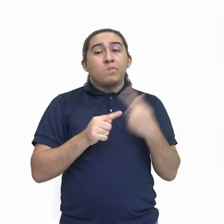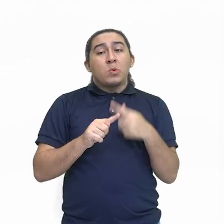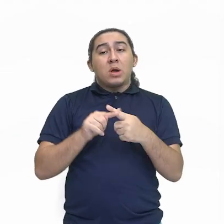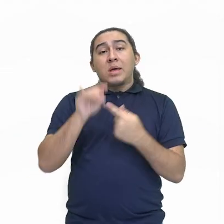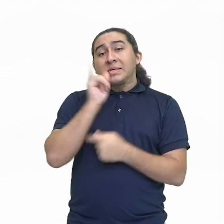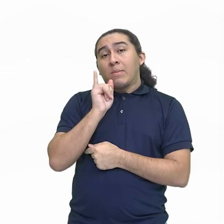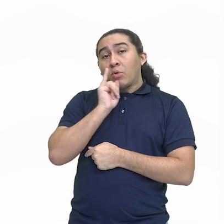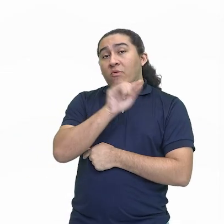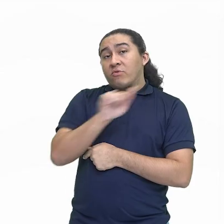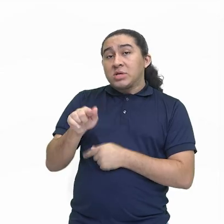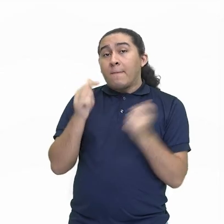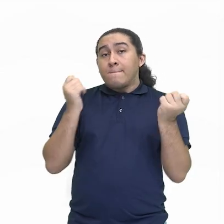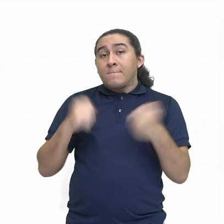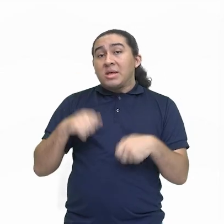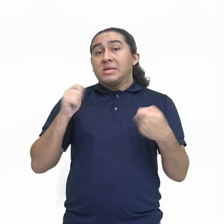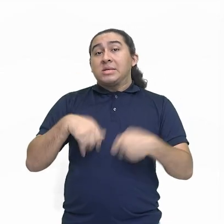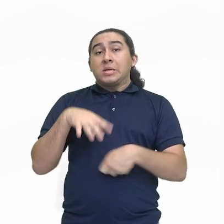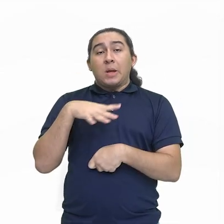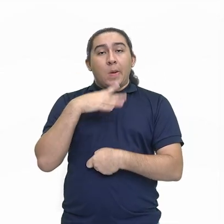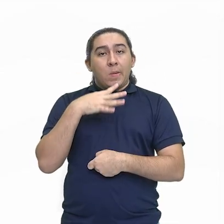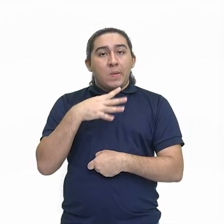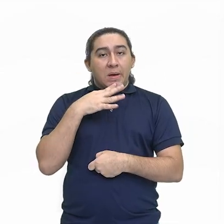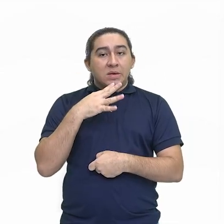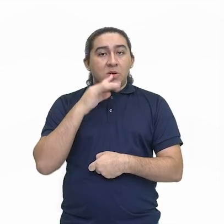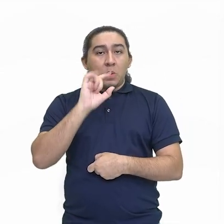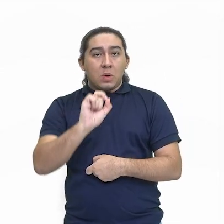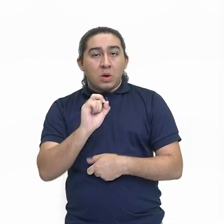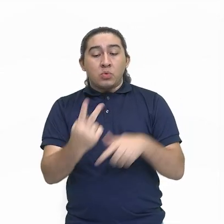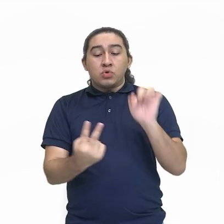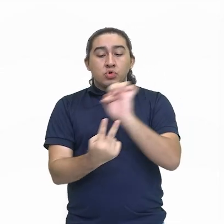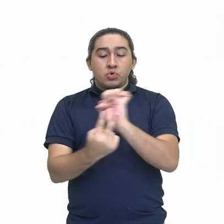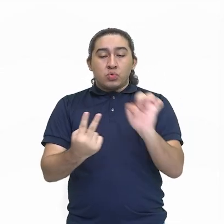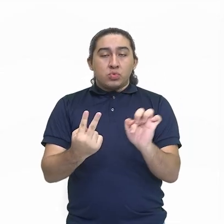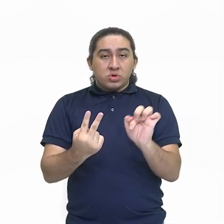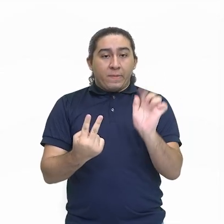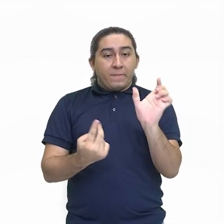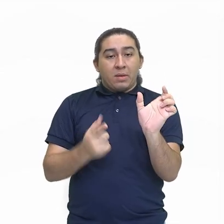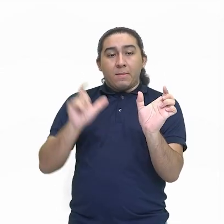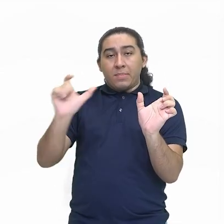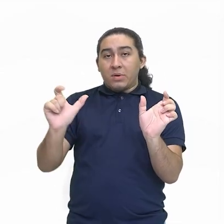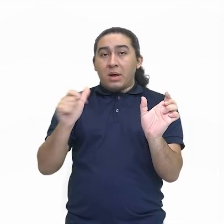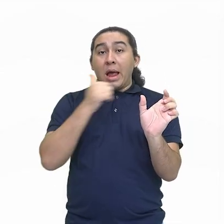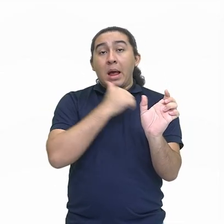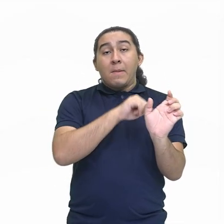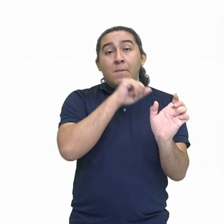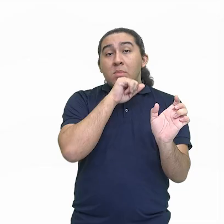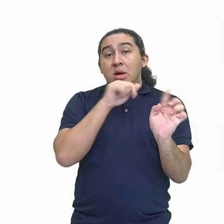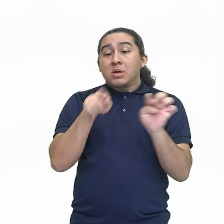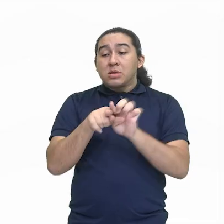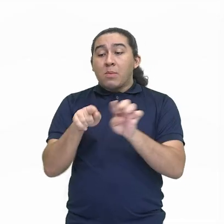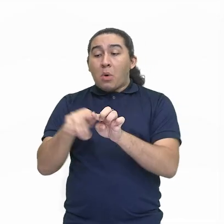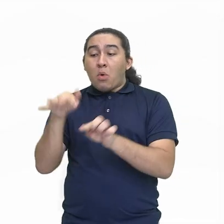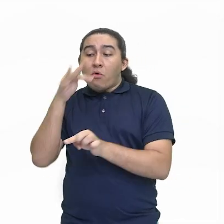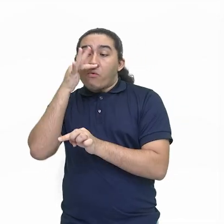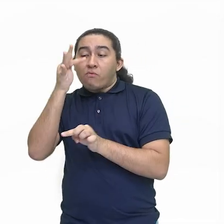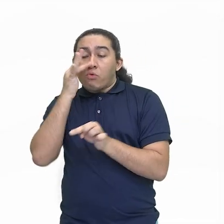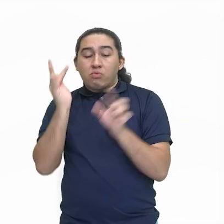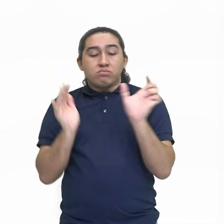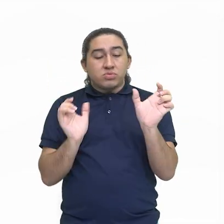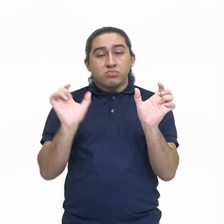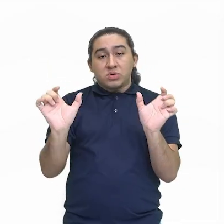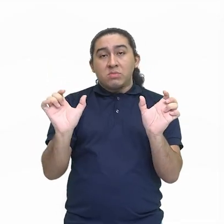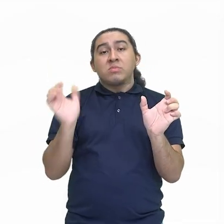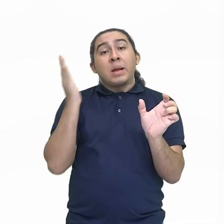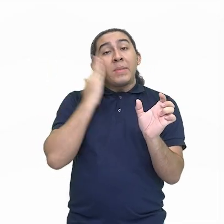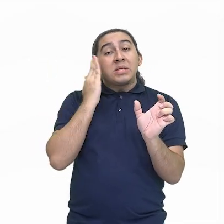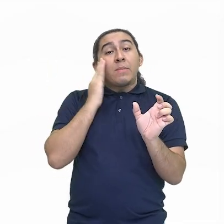você precisa conhecer, né, os dois elementos. E que elementos são esses para saber